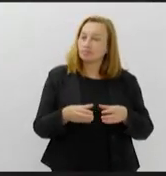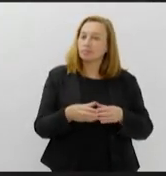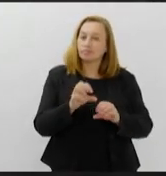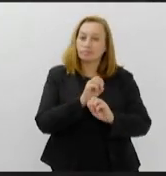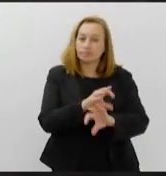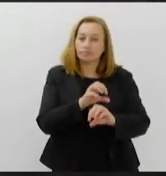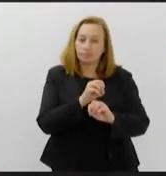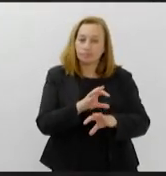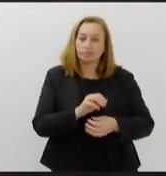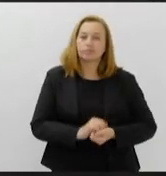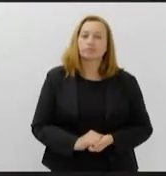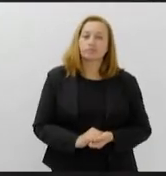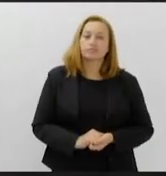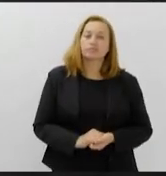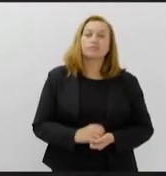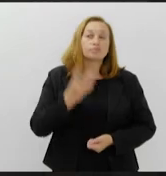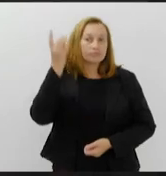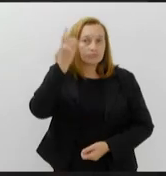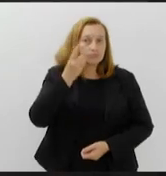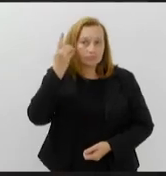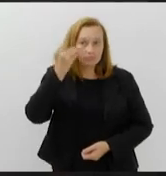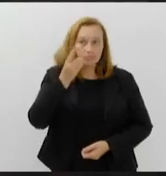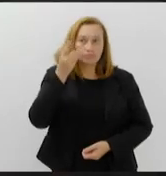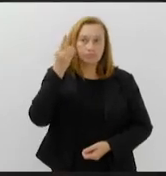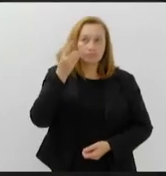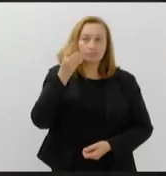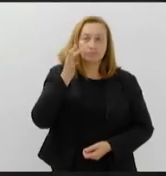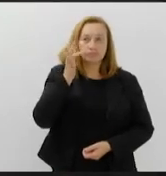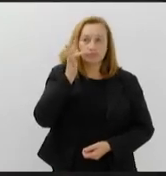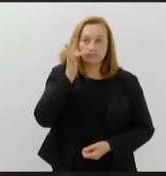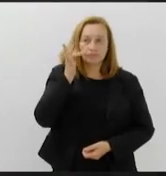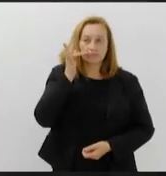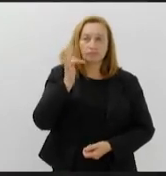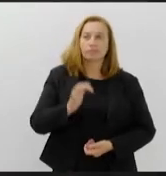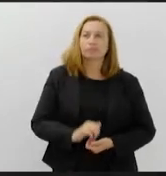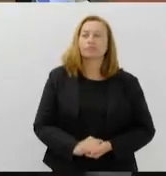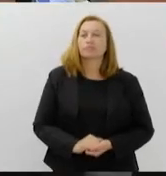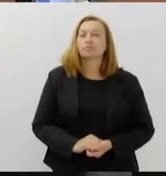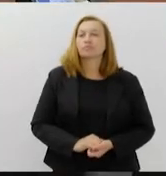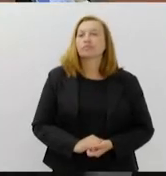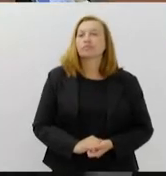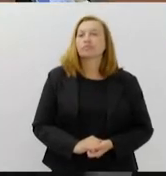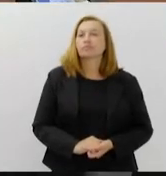Educação. Deputado Flávio Serafini.